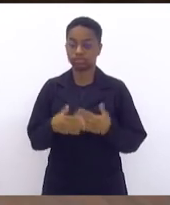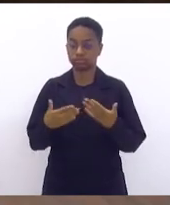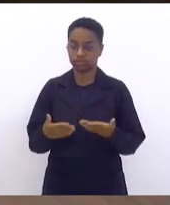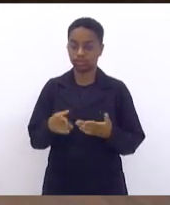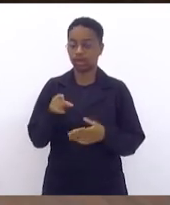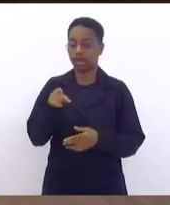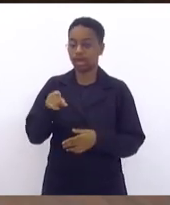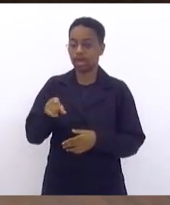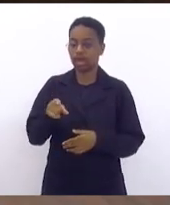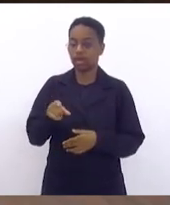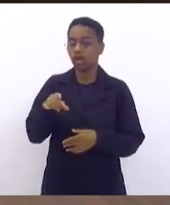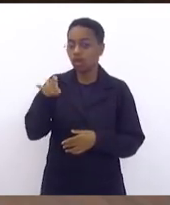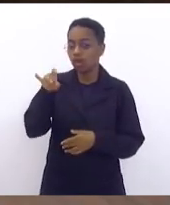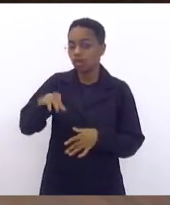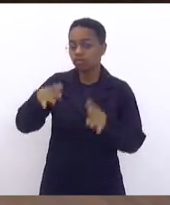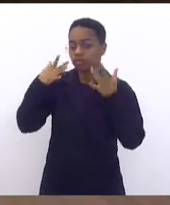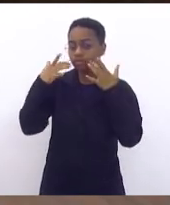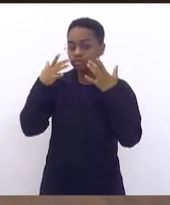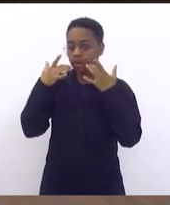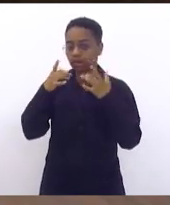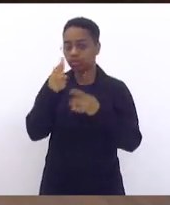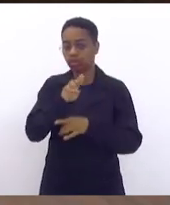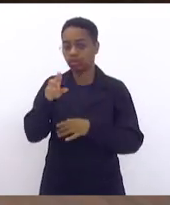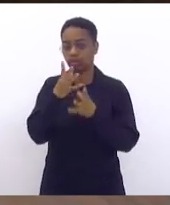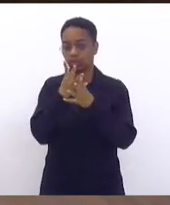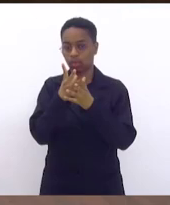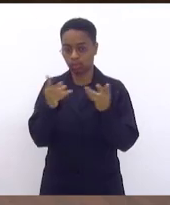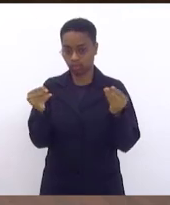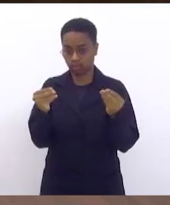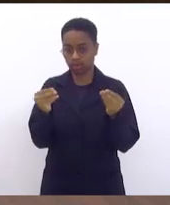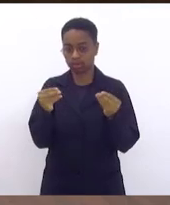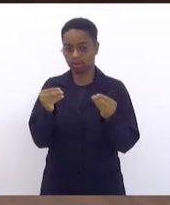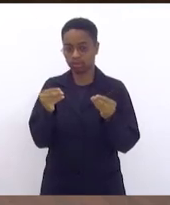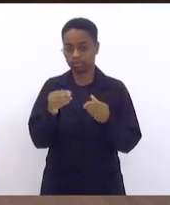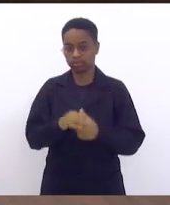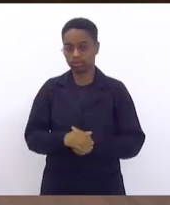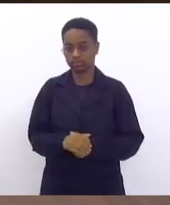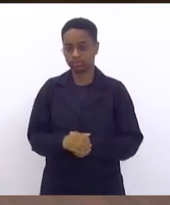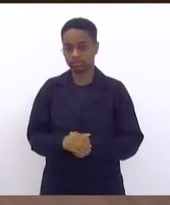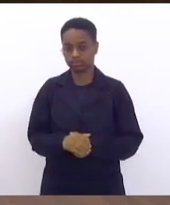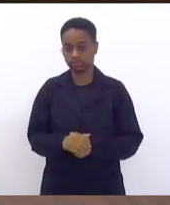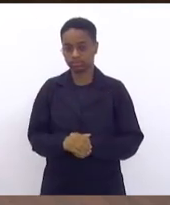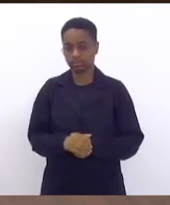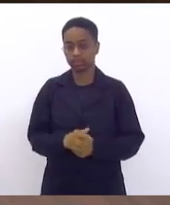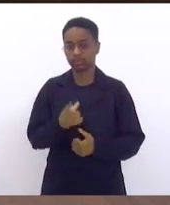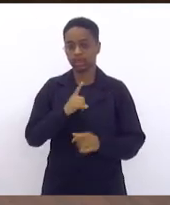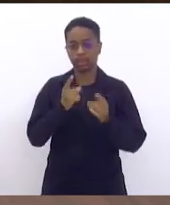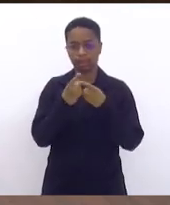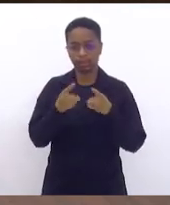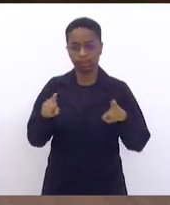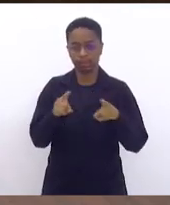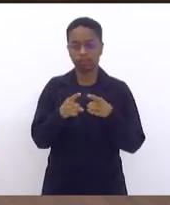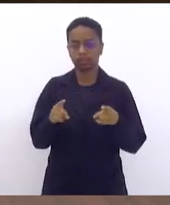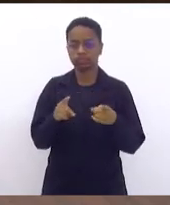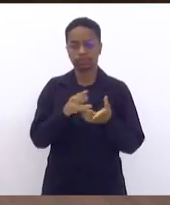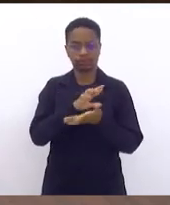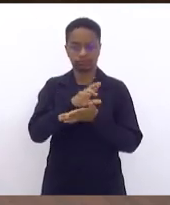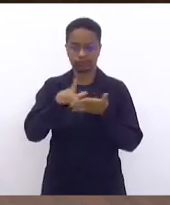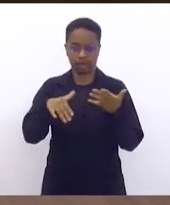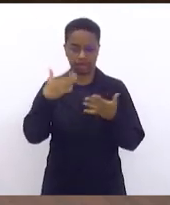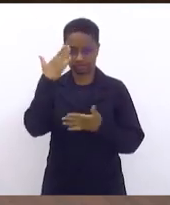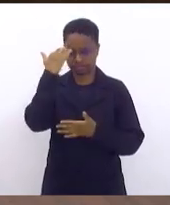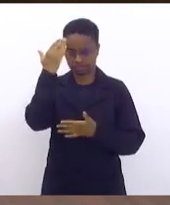último espetáculo dela, chamado Cura, que tem música do Carlinhos Brown, e, em